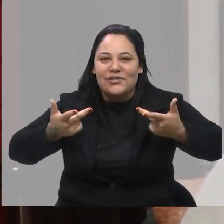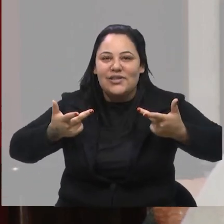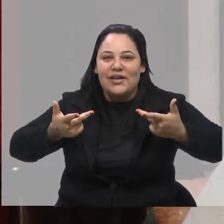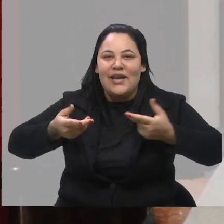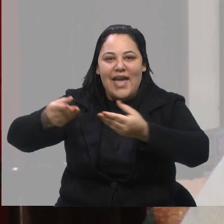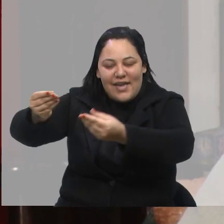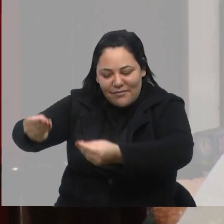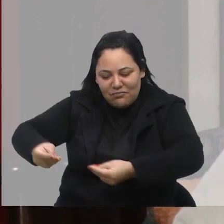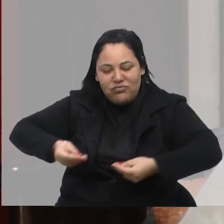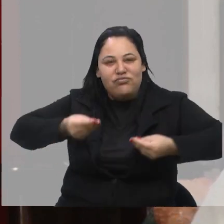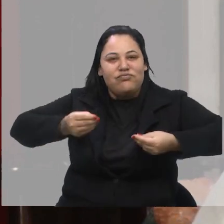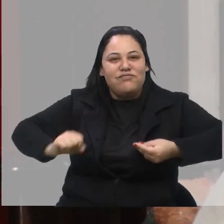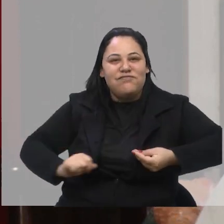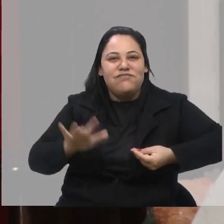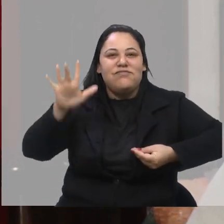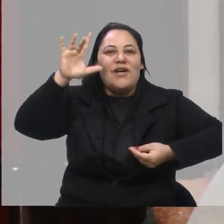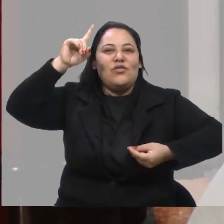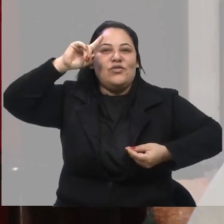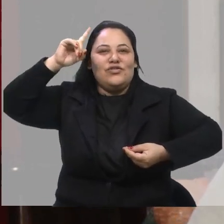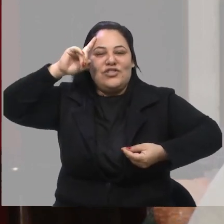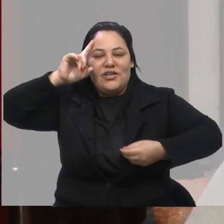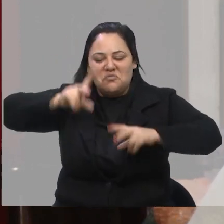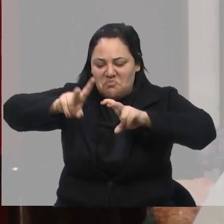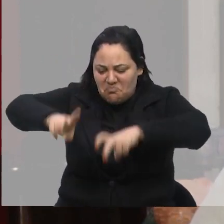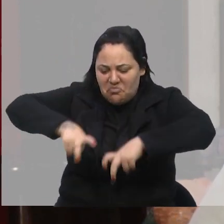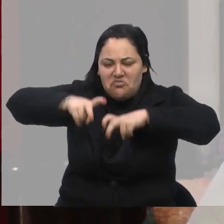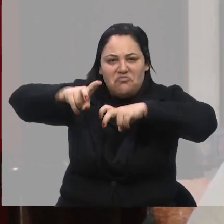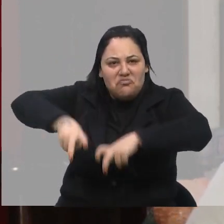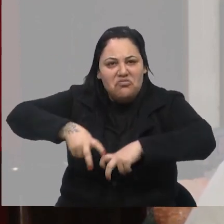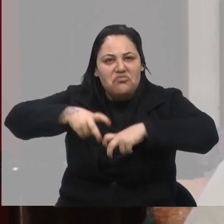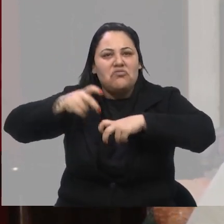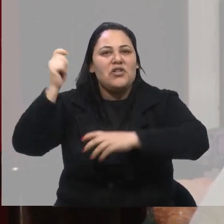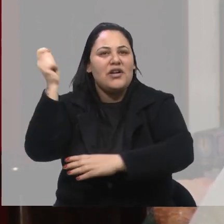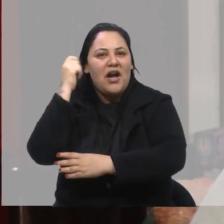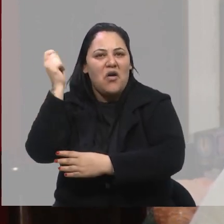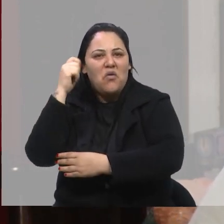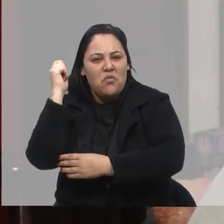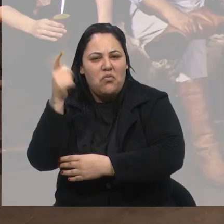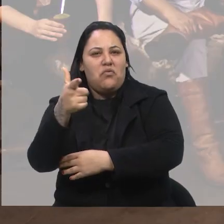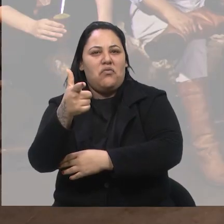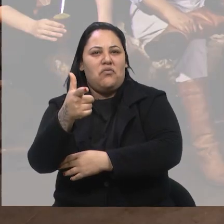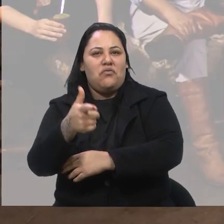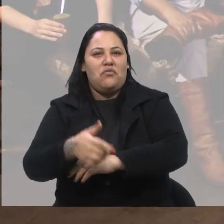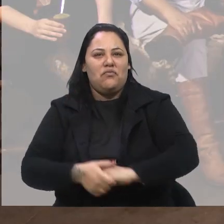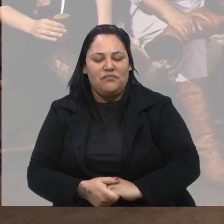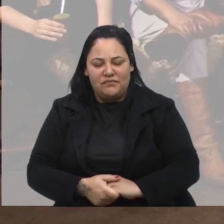traz a grandiosidade do dia a dia, do campeiro e do gaúcho, da lida mesmo.